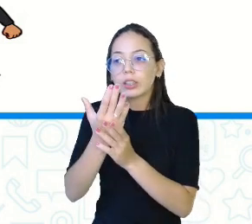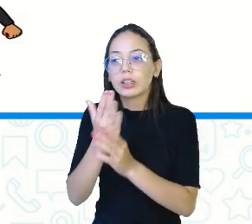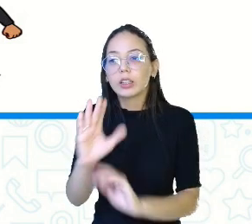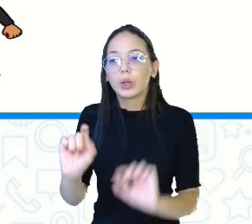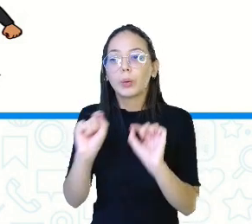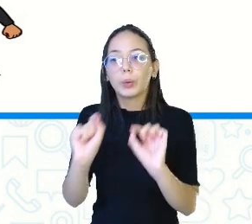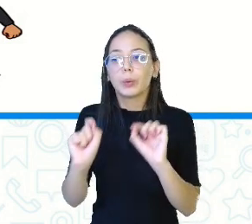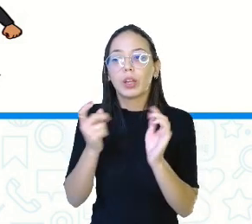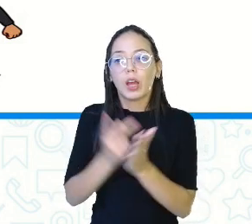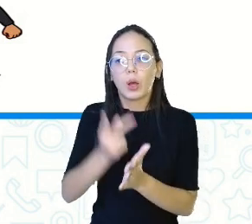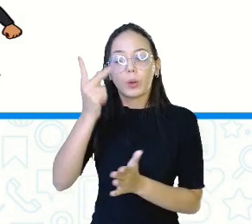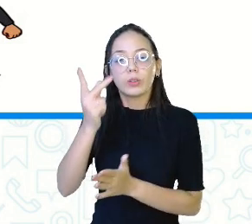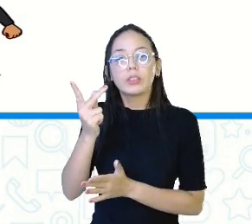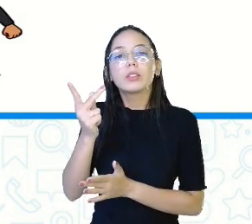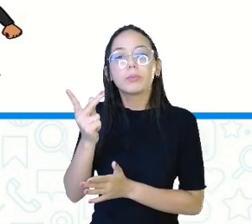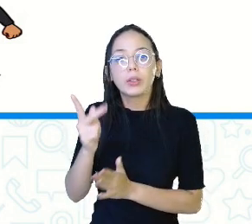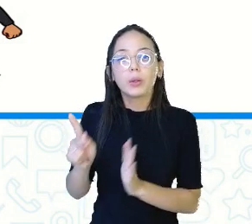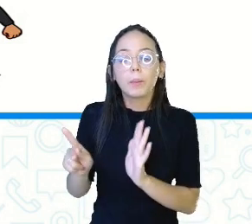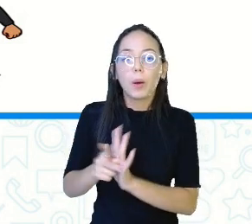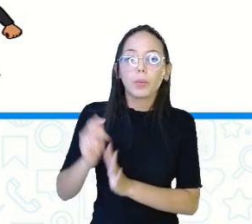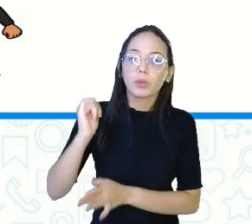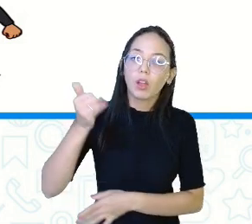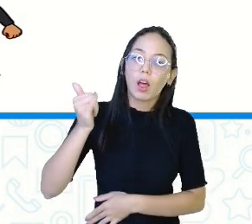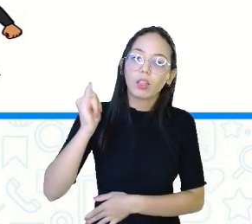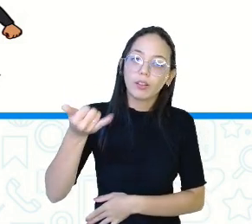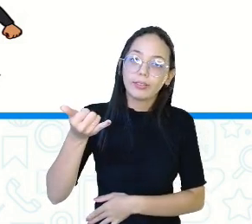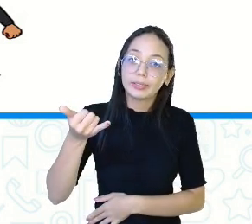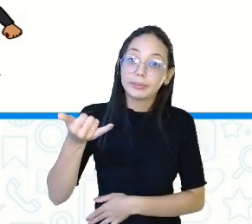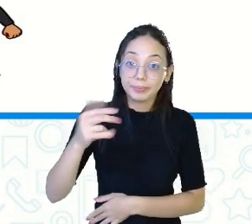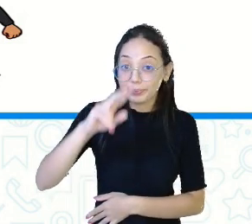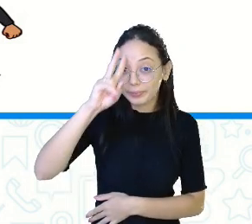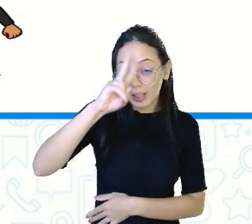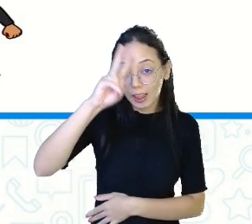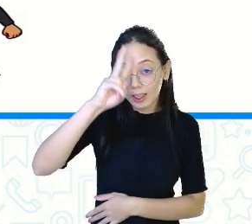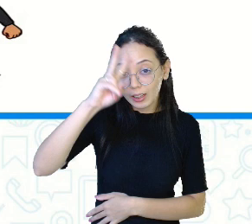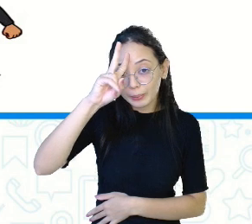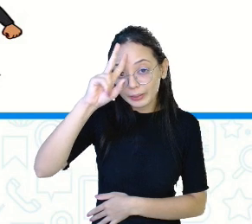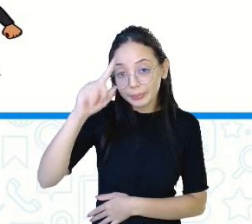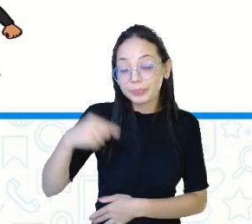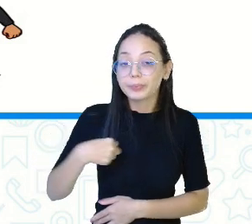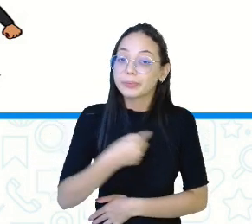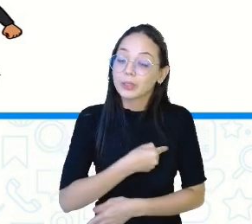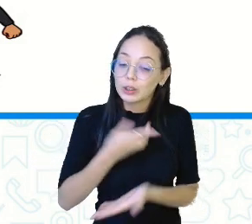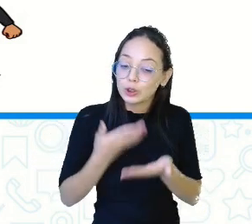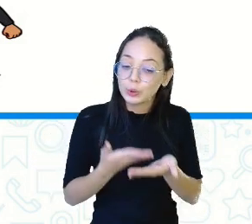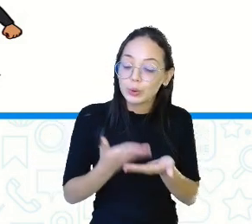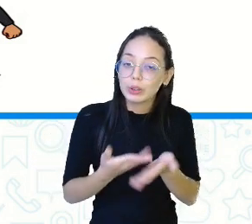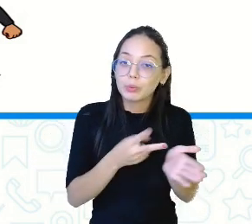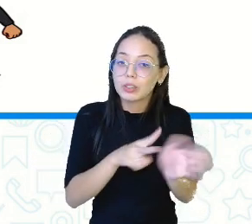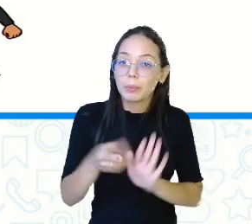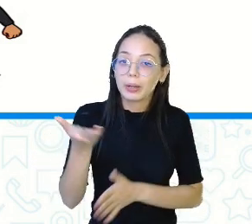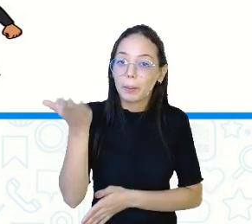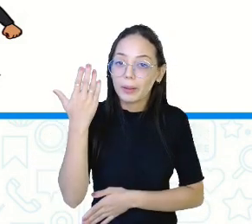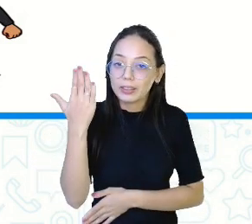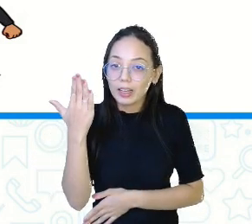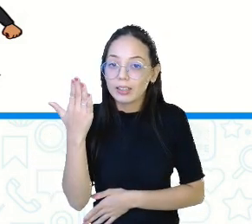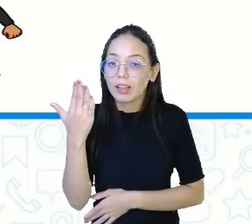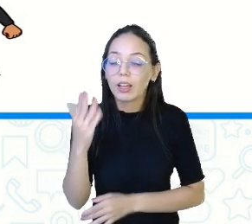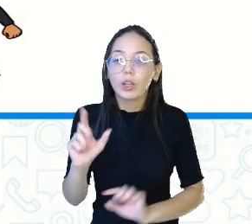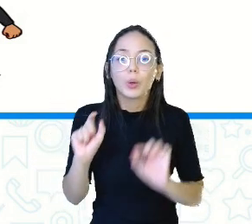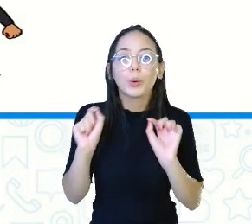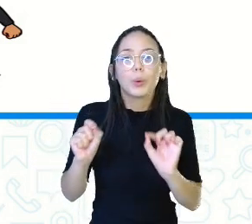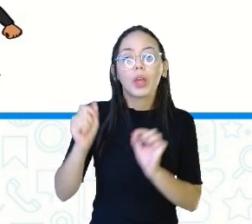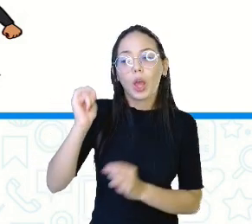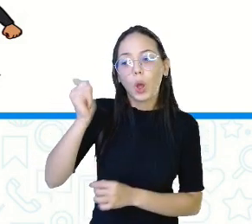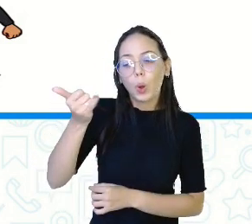aos acontecimentos de uma narrativa. Então, lembra que nós vimos nas aulas passadas que abordamos conto, que o conto é